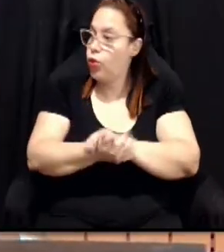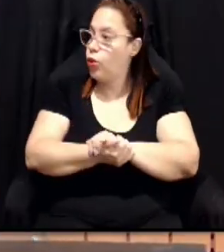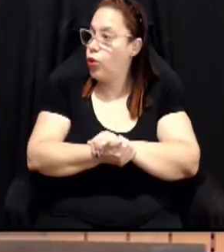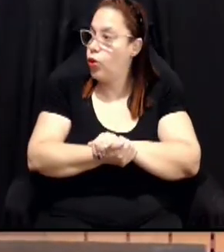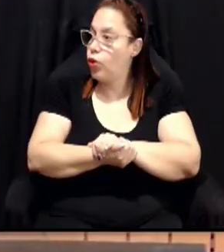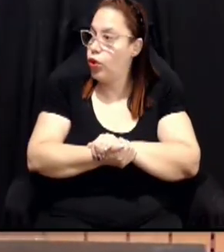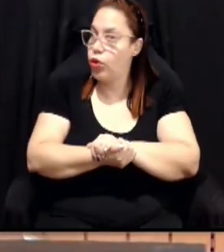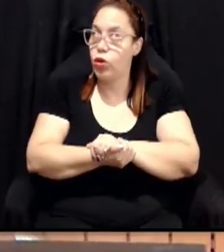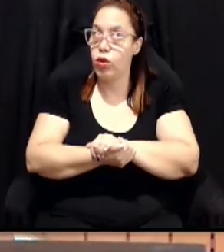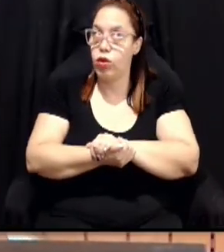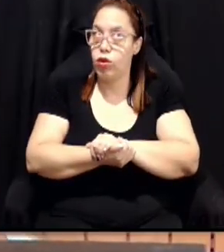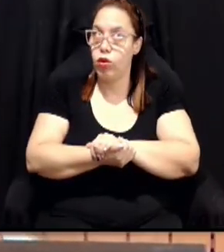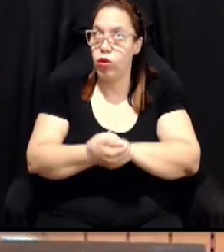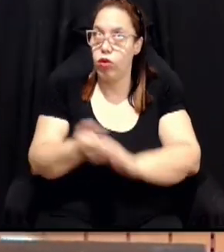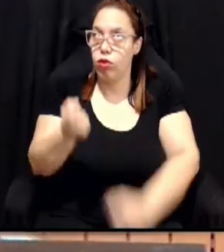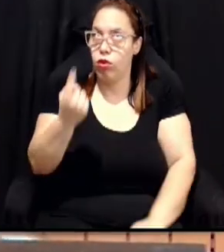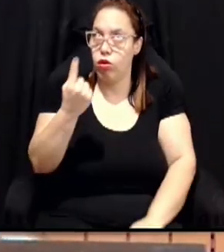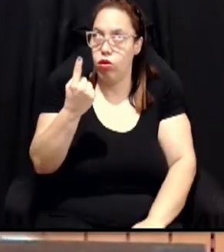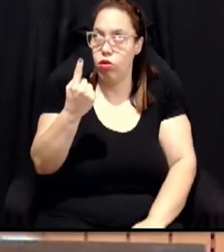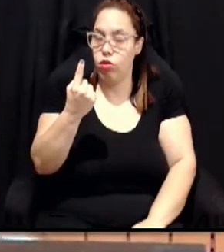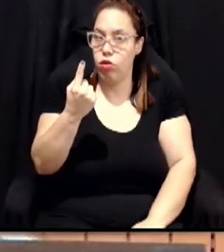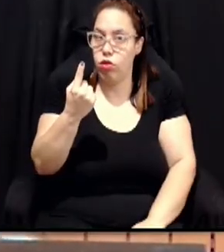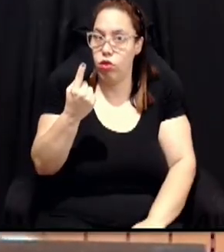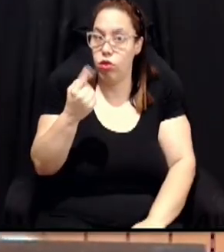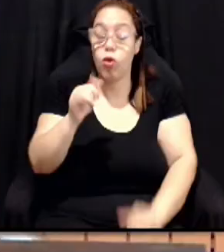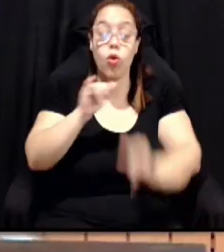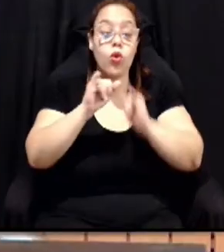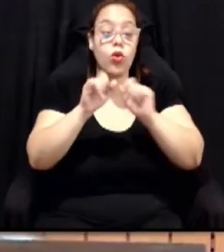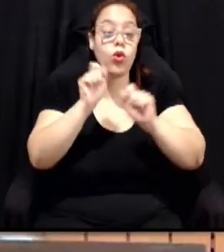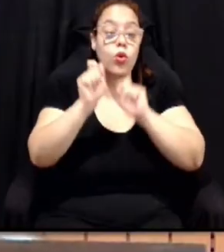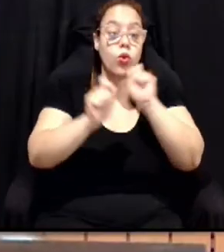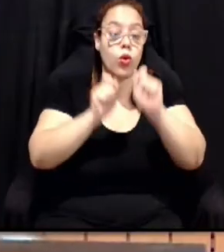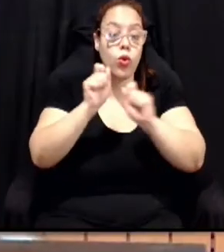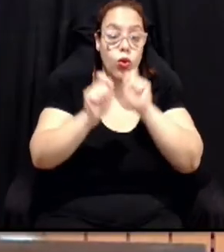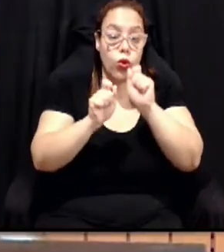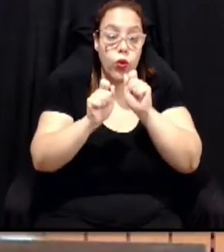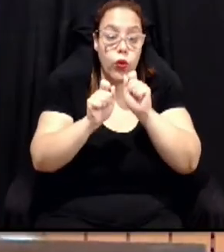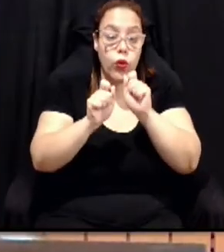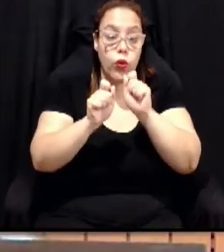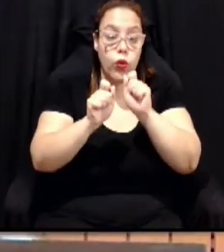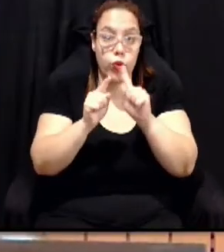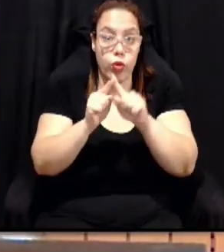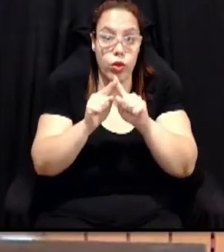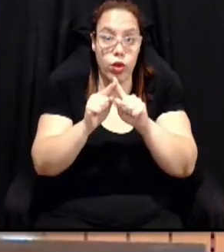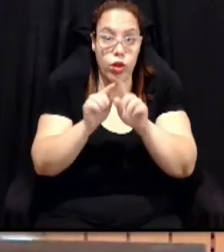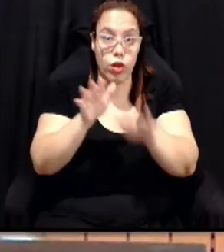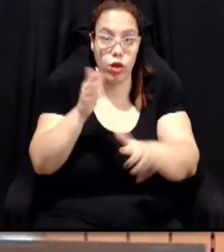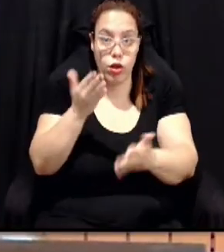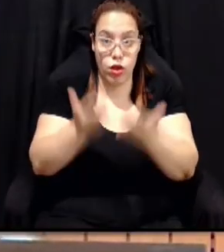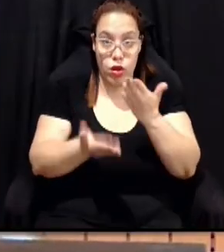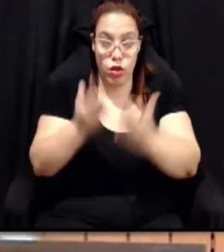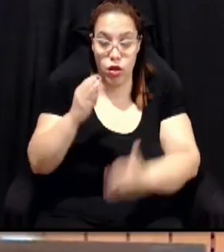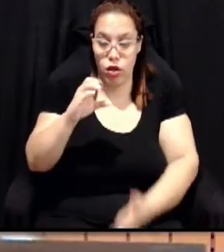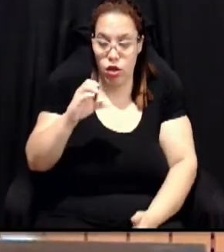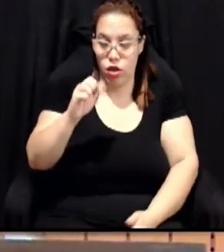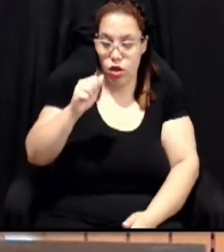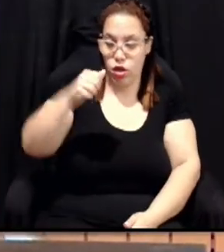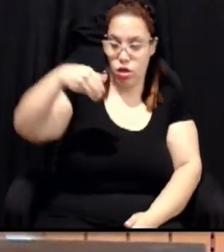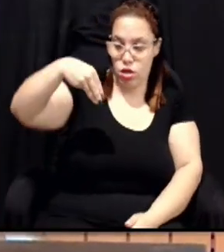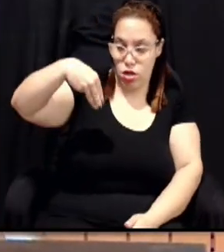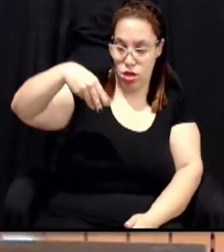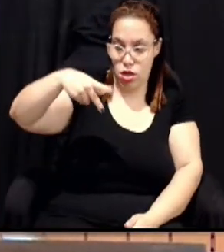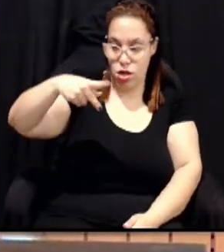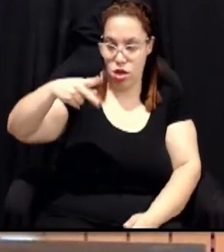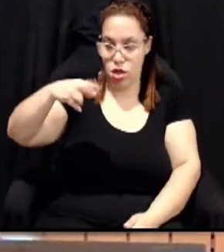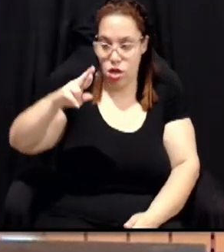O primeiro elemento diz respeito à situação do desequilíbrio no Camprev. Em